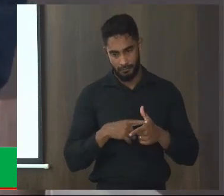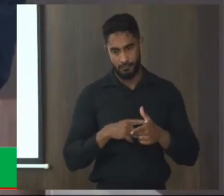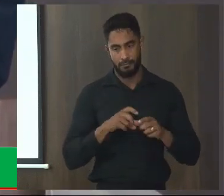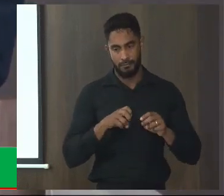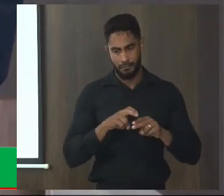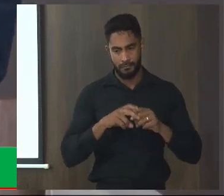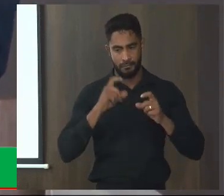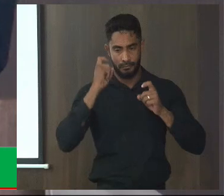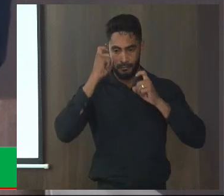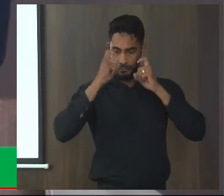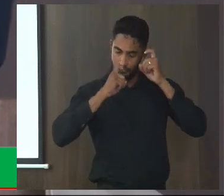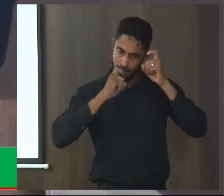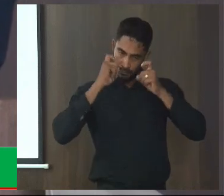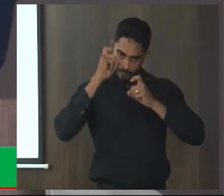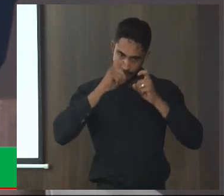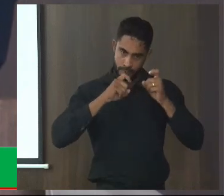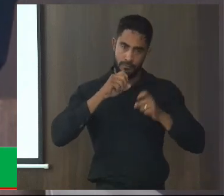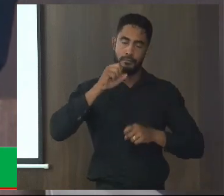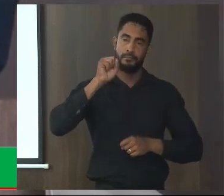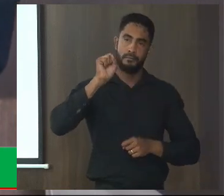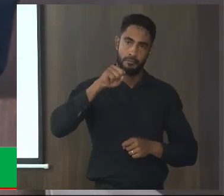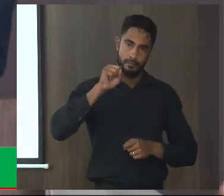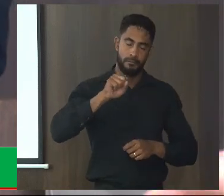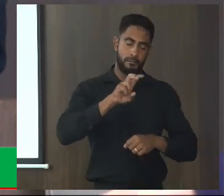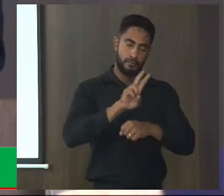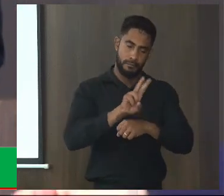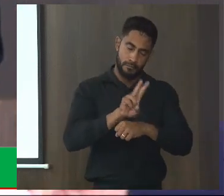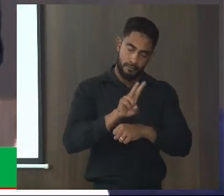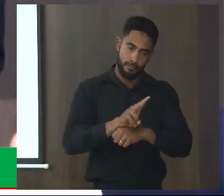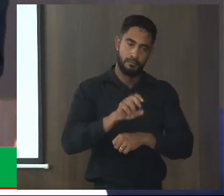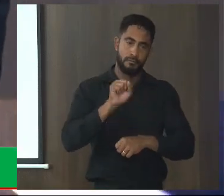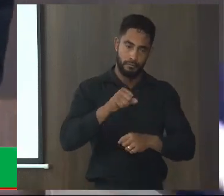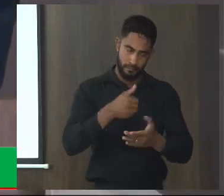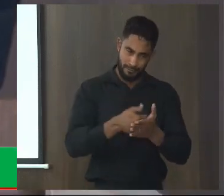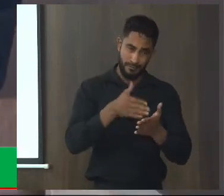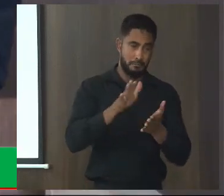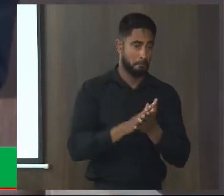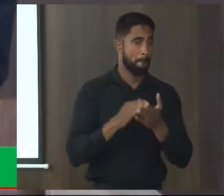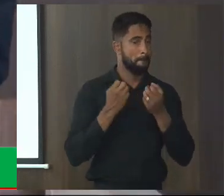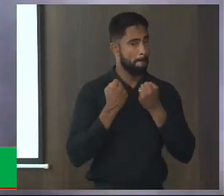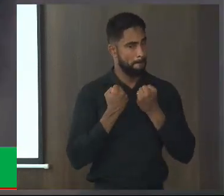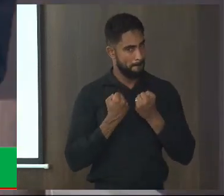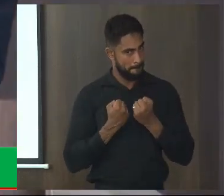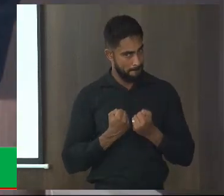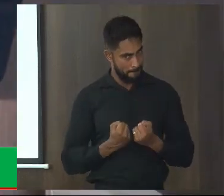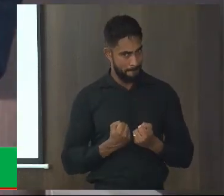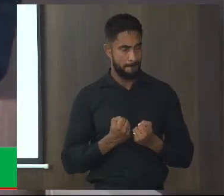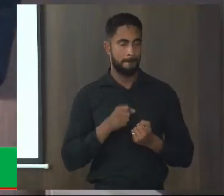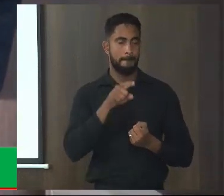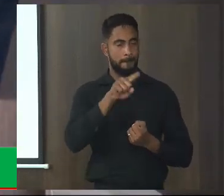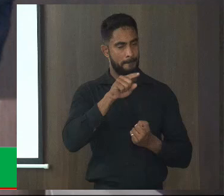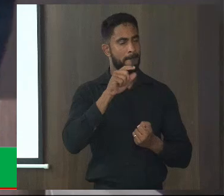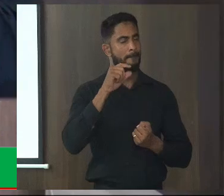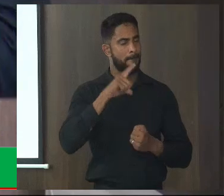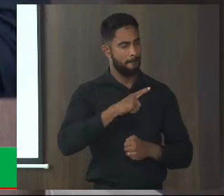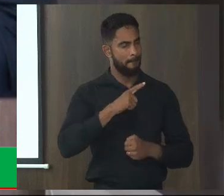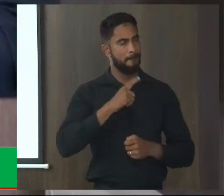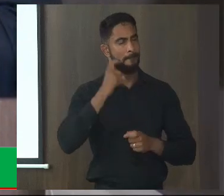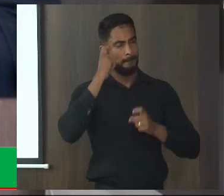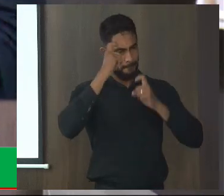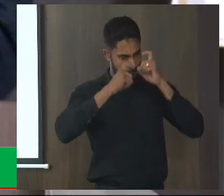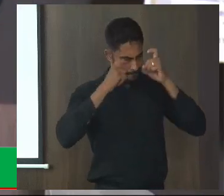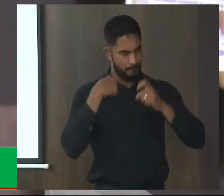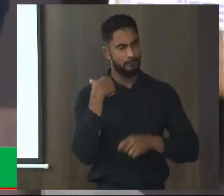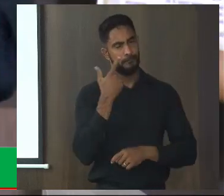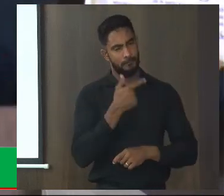preocupação muito grande e são fiscalizados constantemente. As multas são pesadas. Então, eles têm essas preocupações e nós